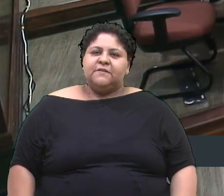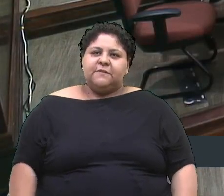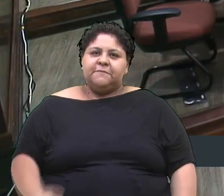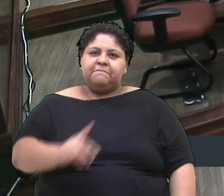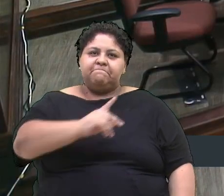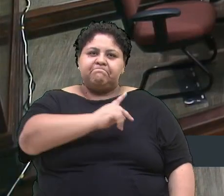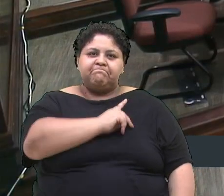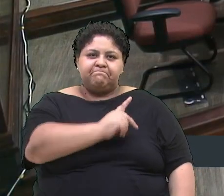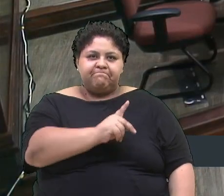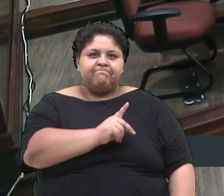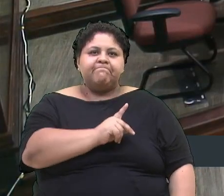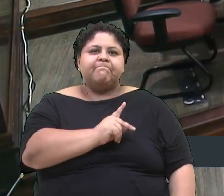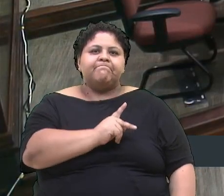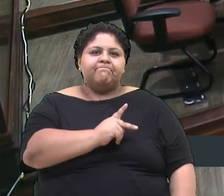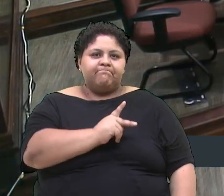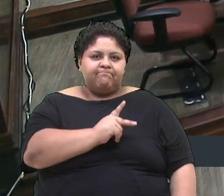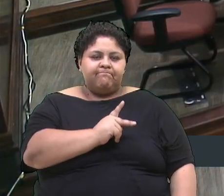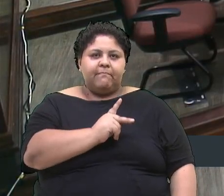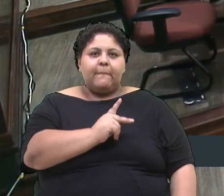Presidente, é